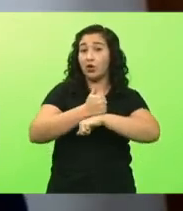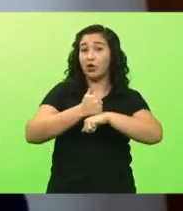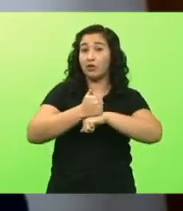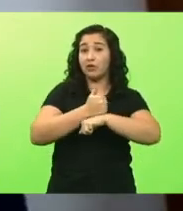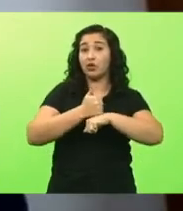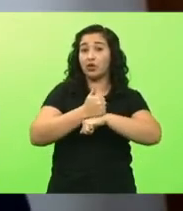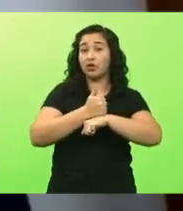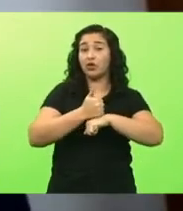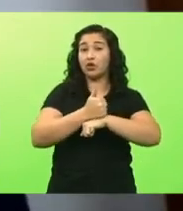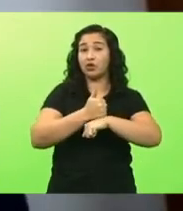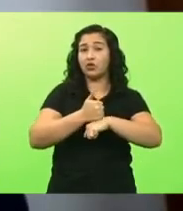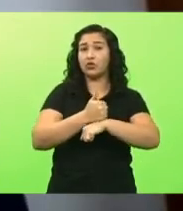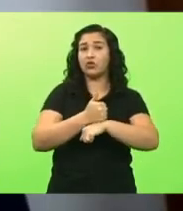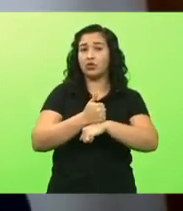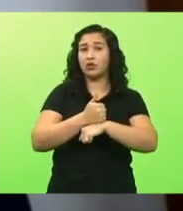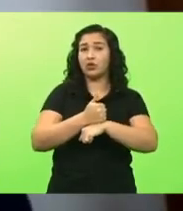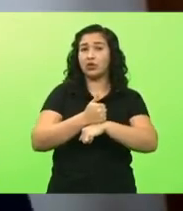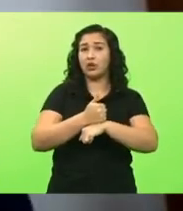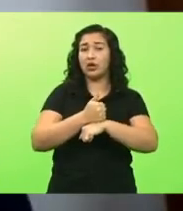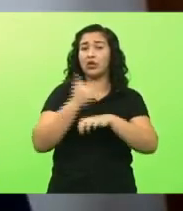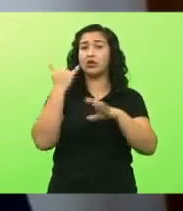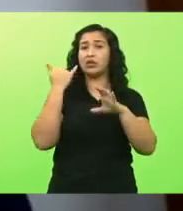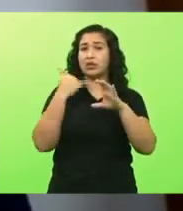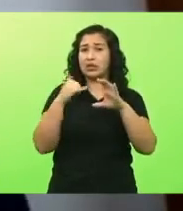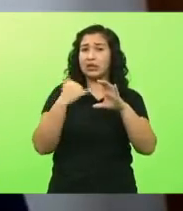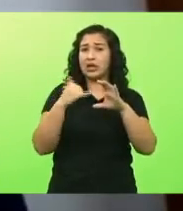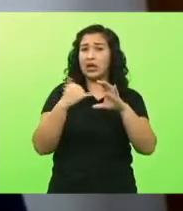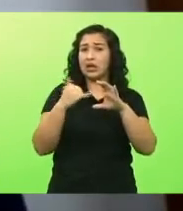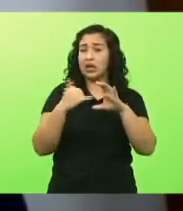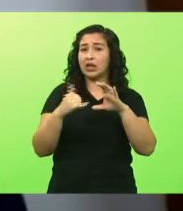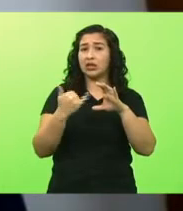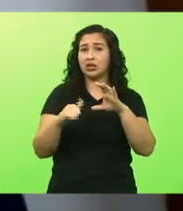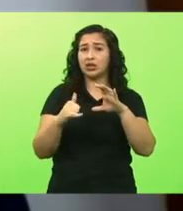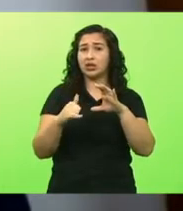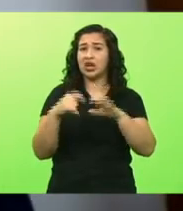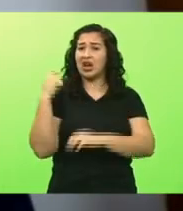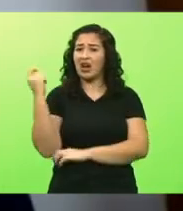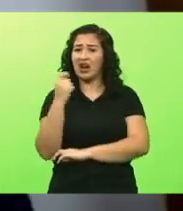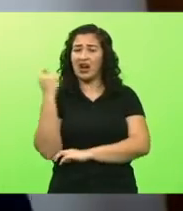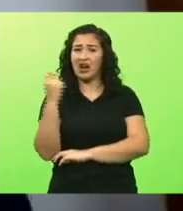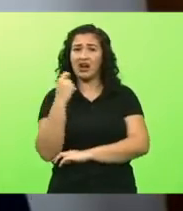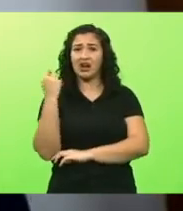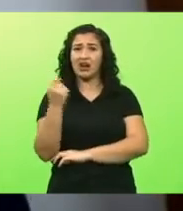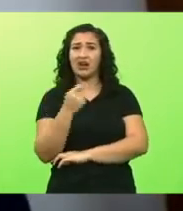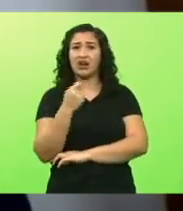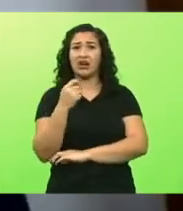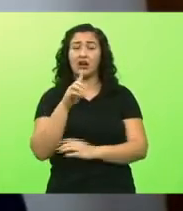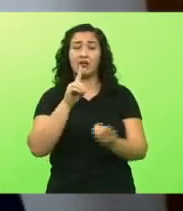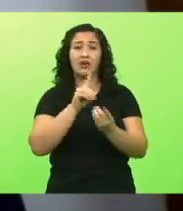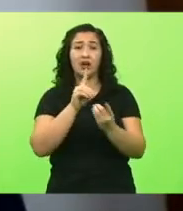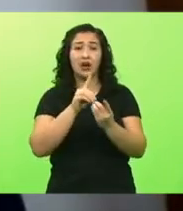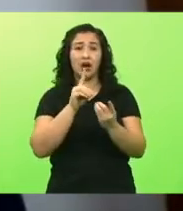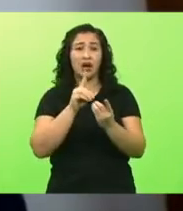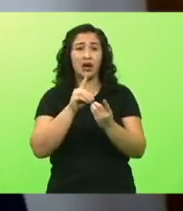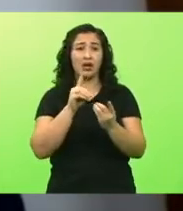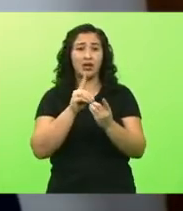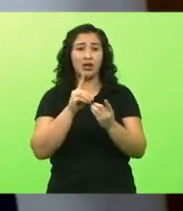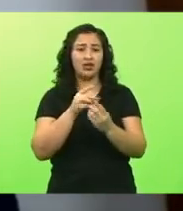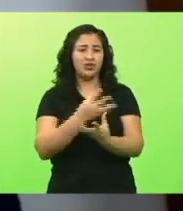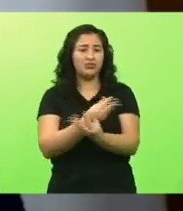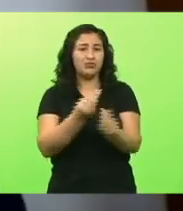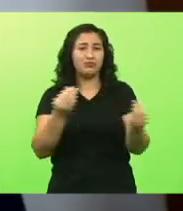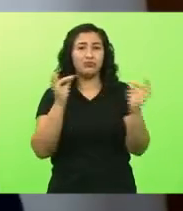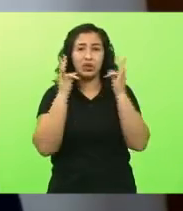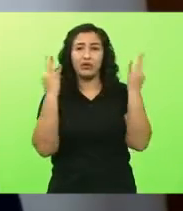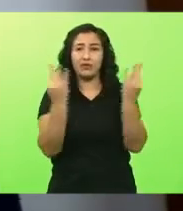Celesc. Nunca nós tivemos uma situação tão grave como essa, que tem atingido tantas famílias,